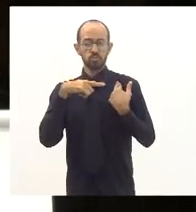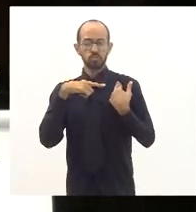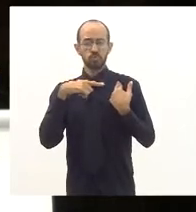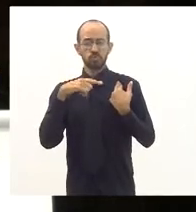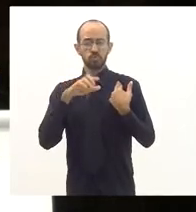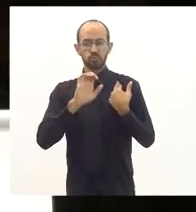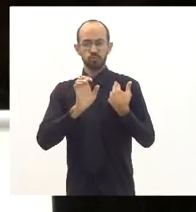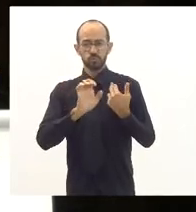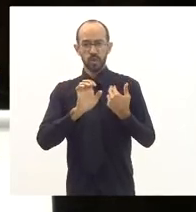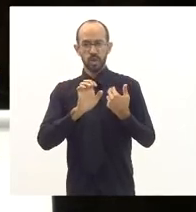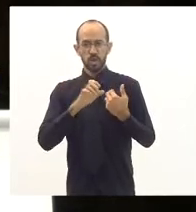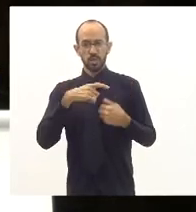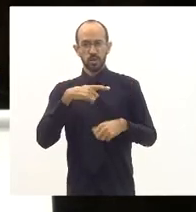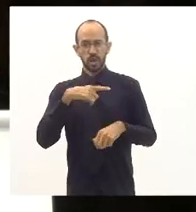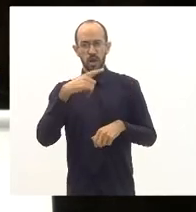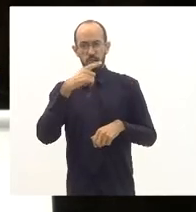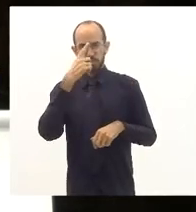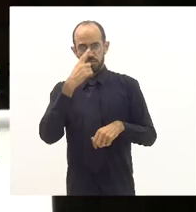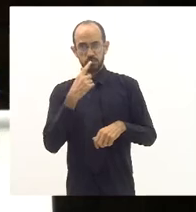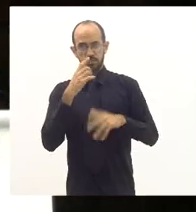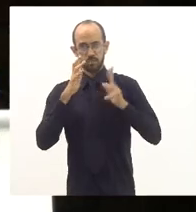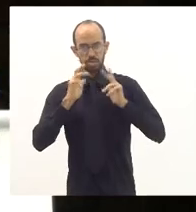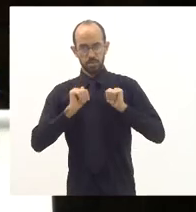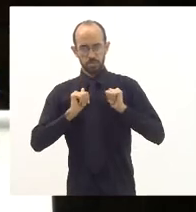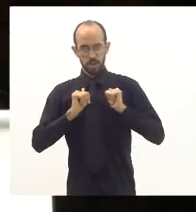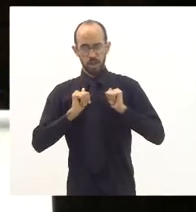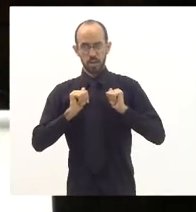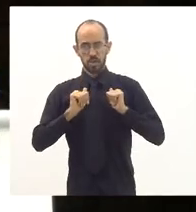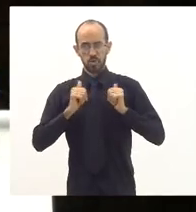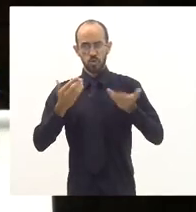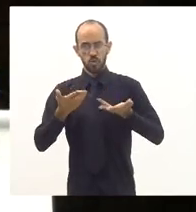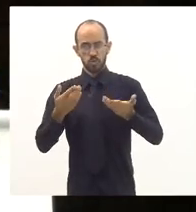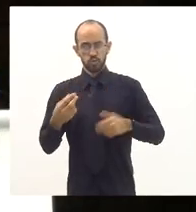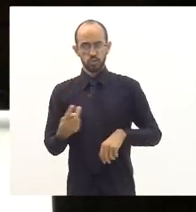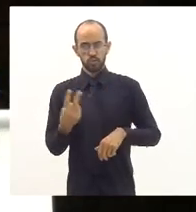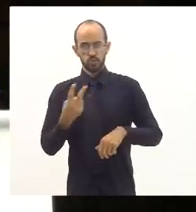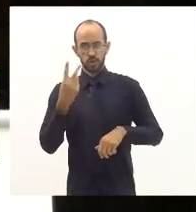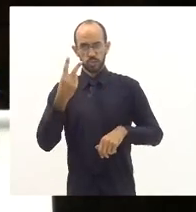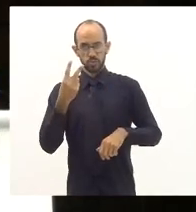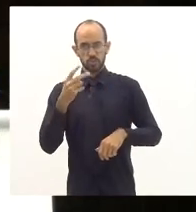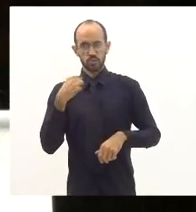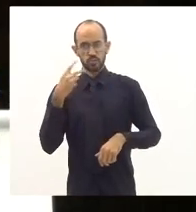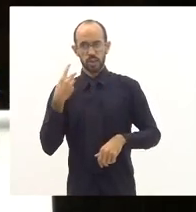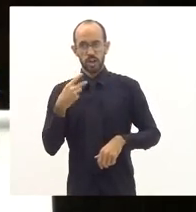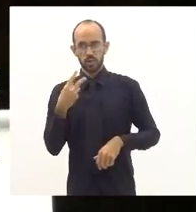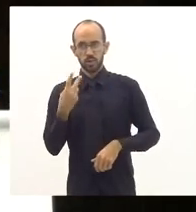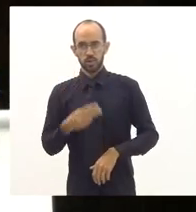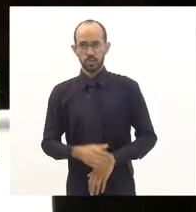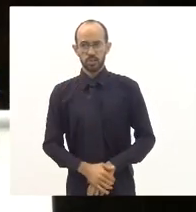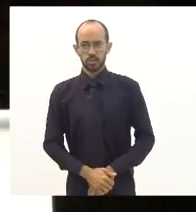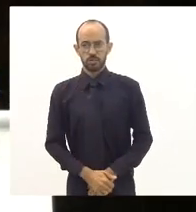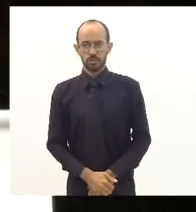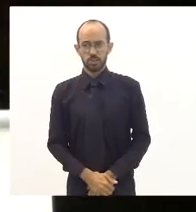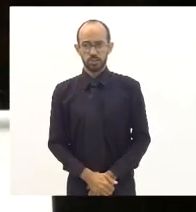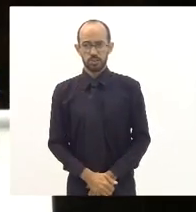um gay de caráter, e hoje eu venci, sou vereadora. Muito bem.